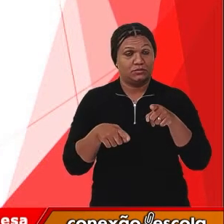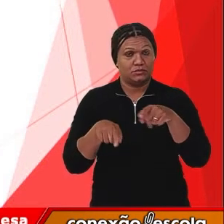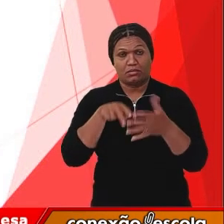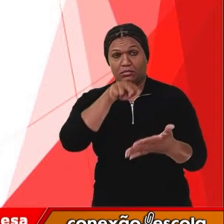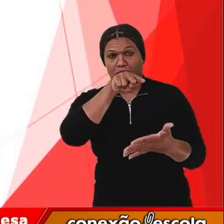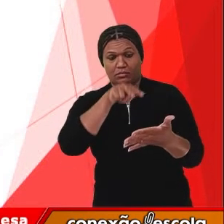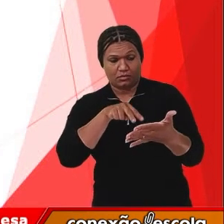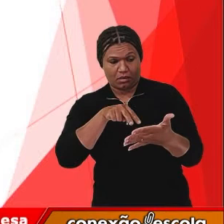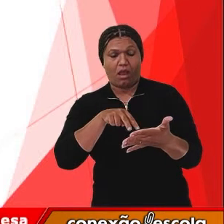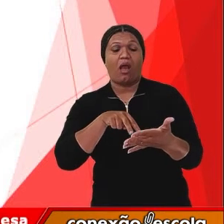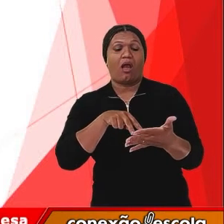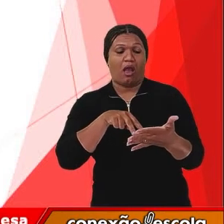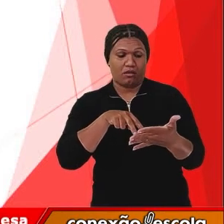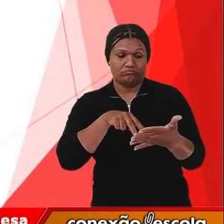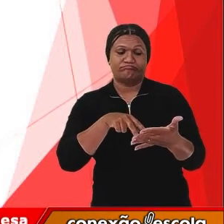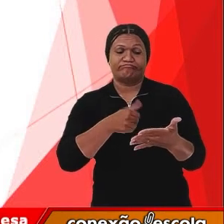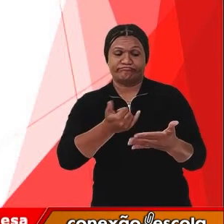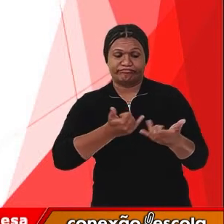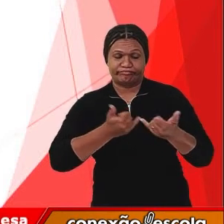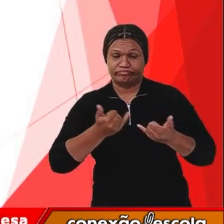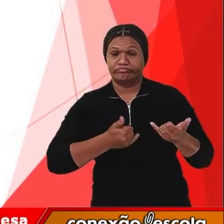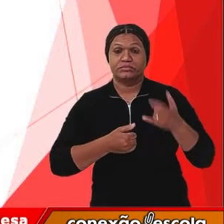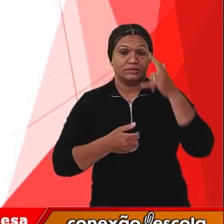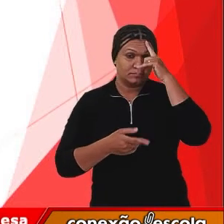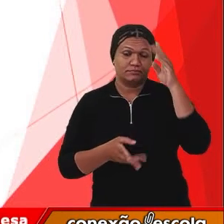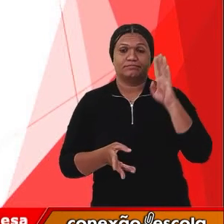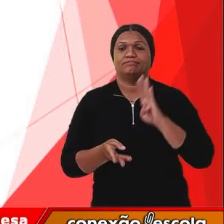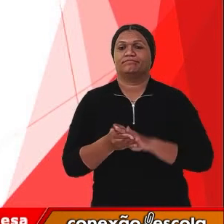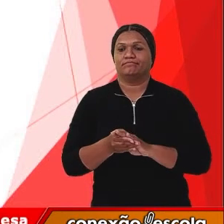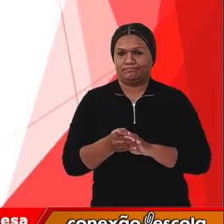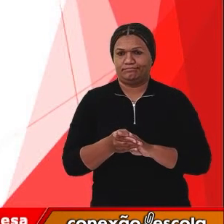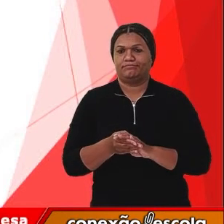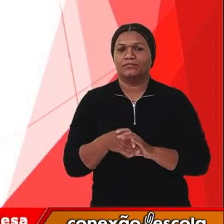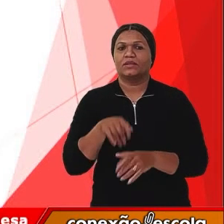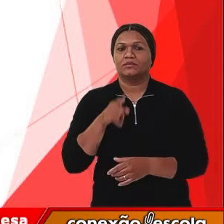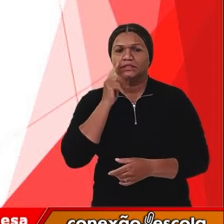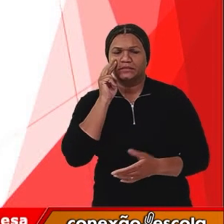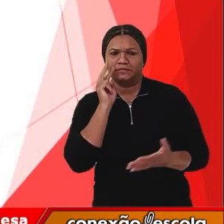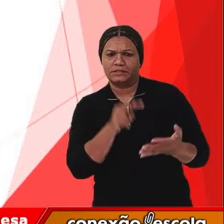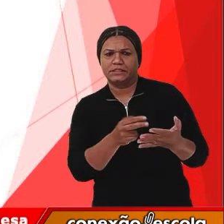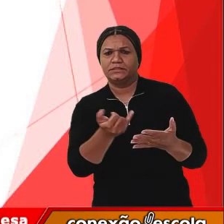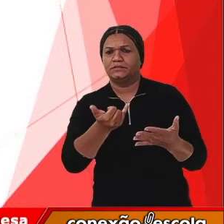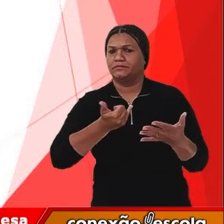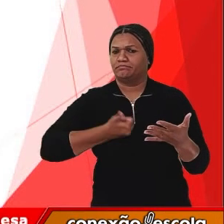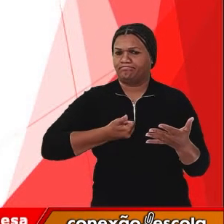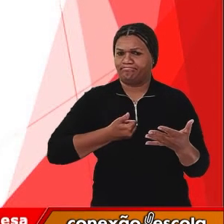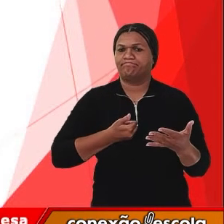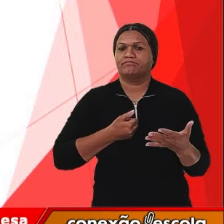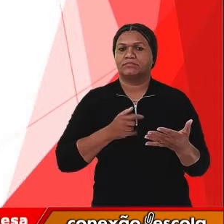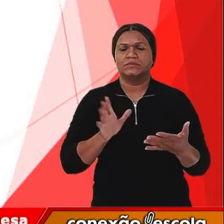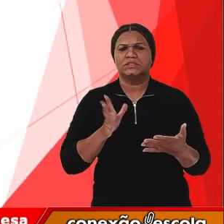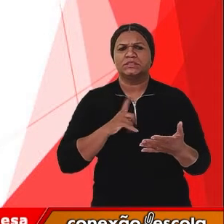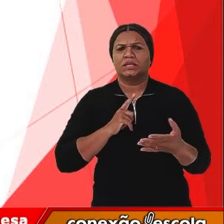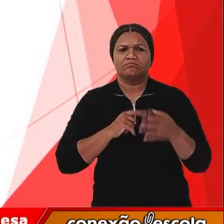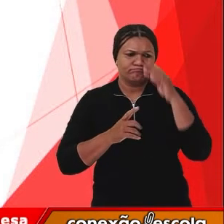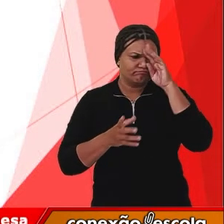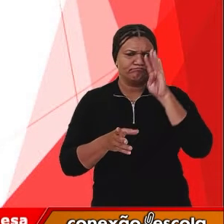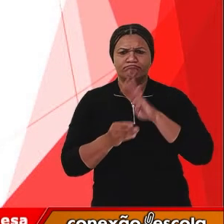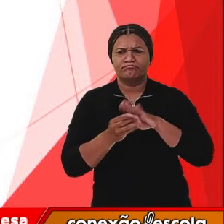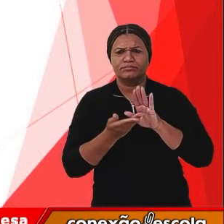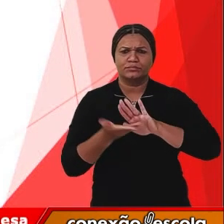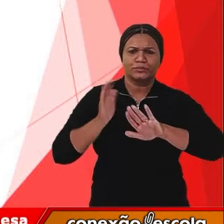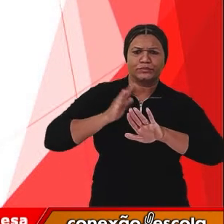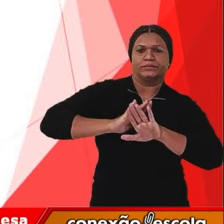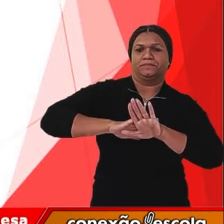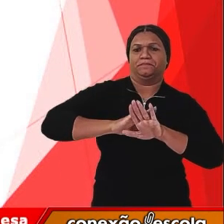você compreenda a partir das Pistas dadas no texto Ou seja você vai localizar uma informação que está subentendida ali